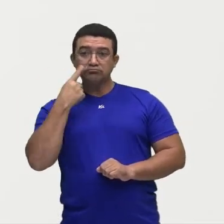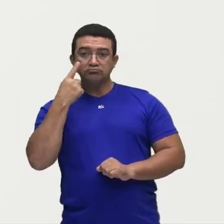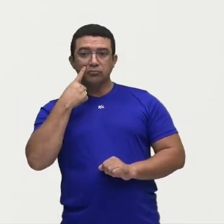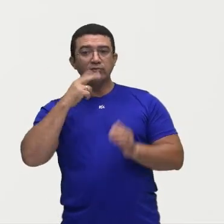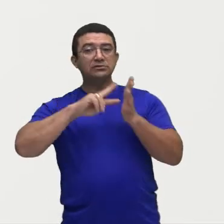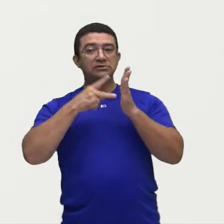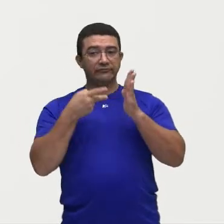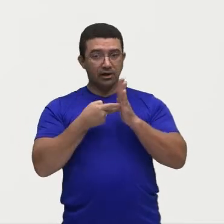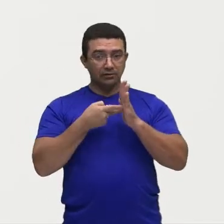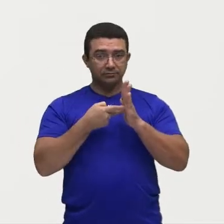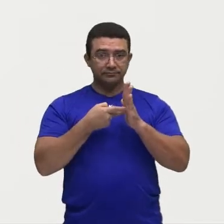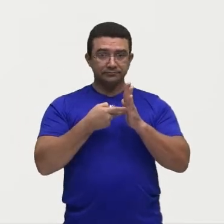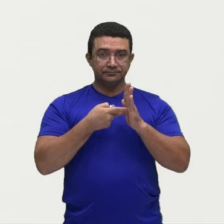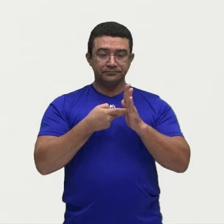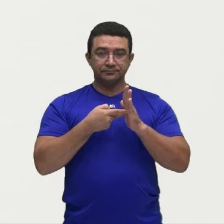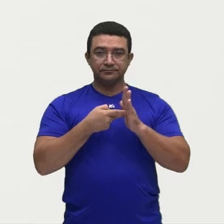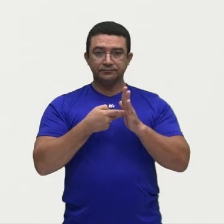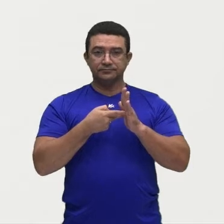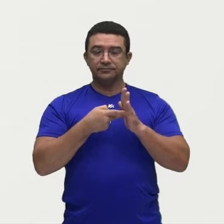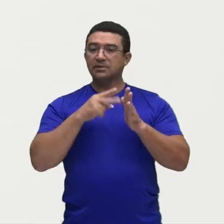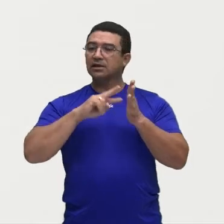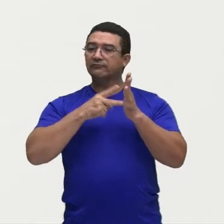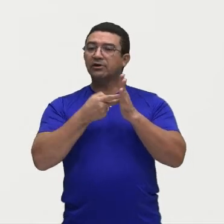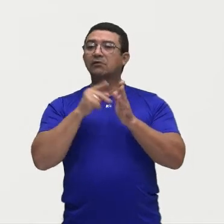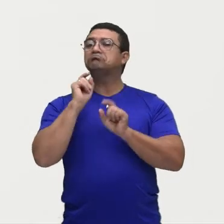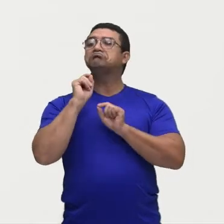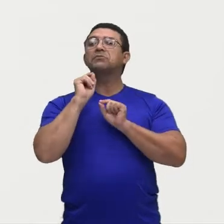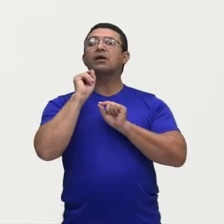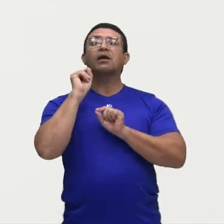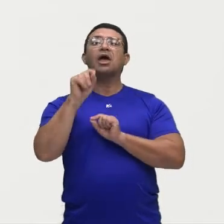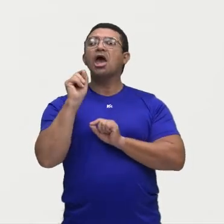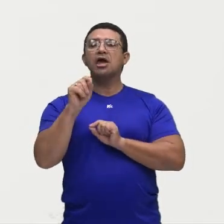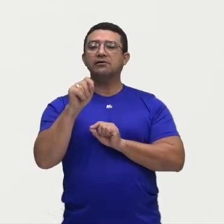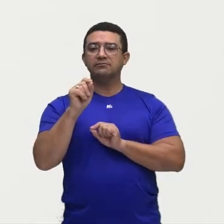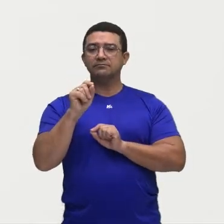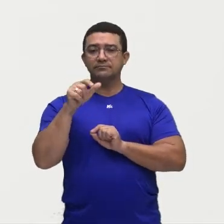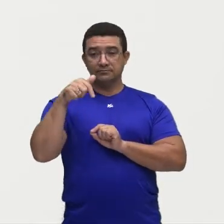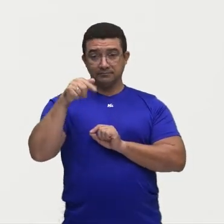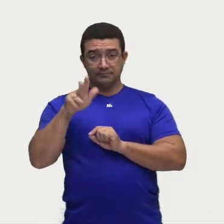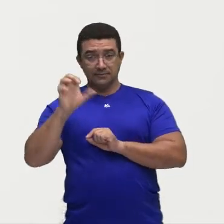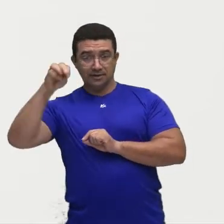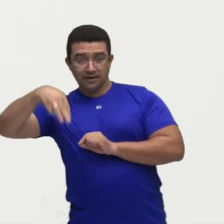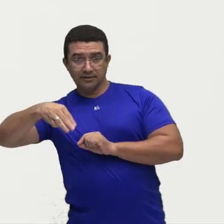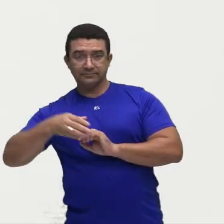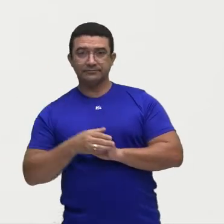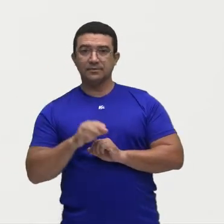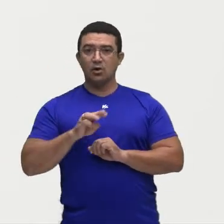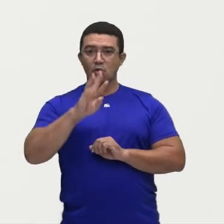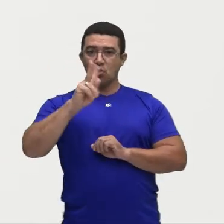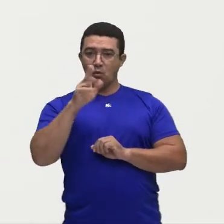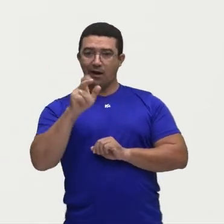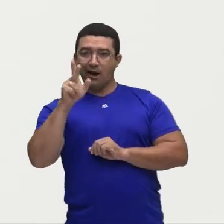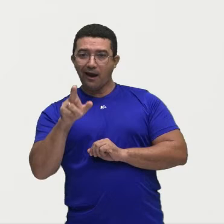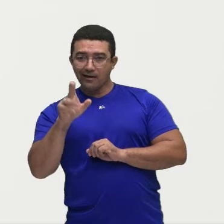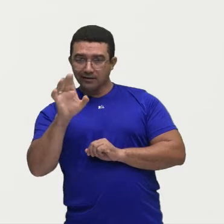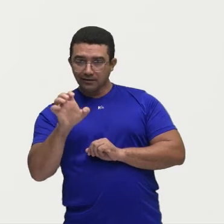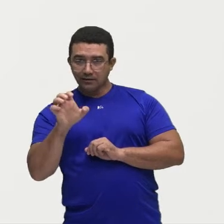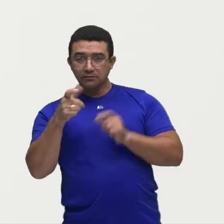lembram também. Who significa quem. Where significa